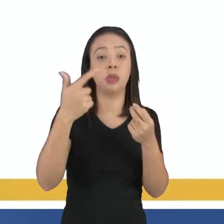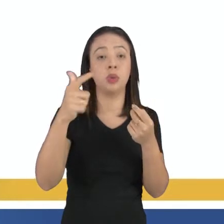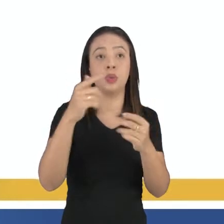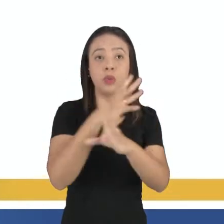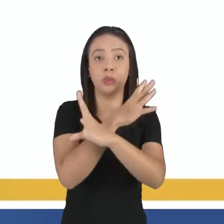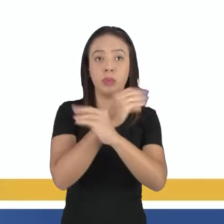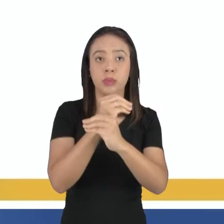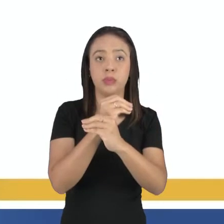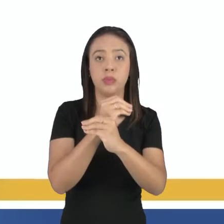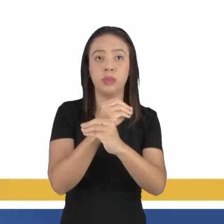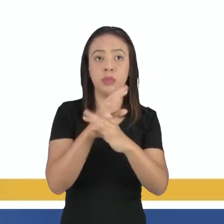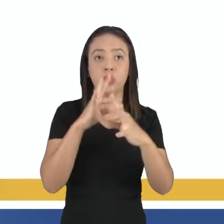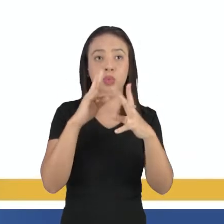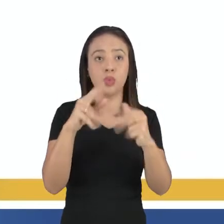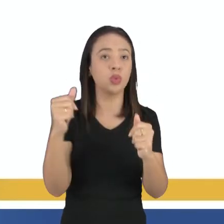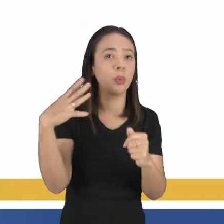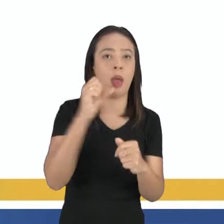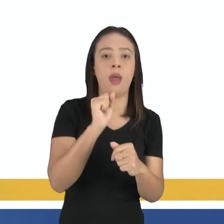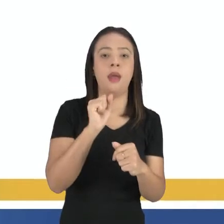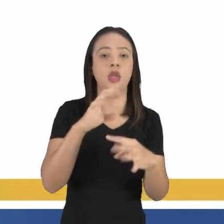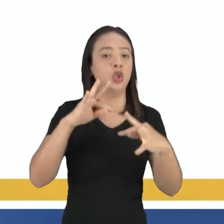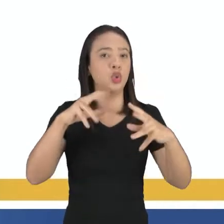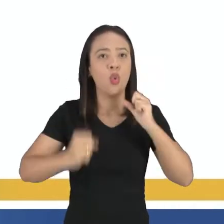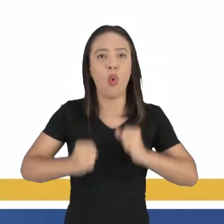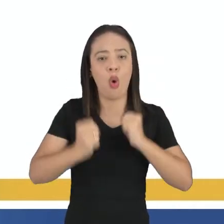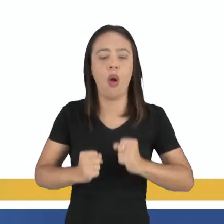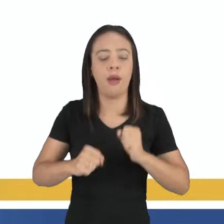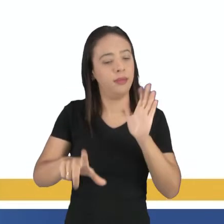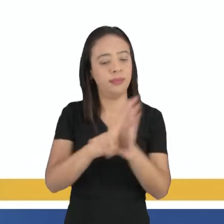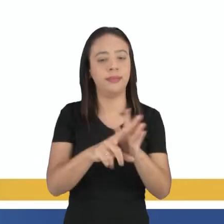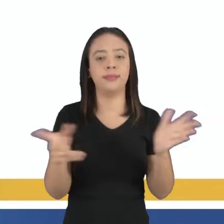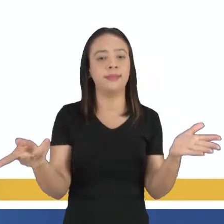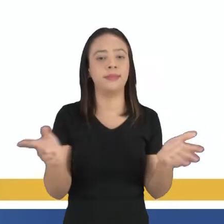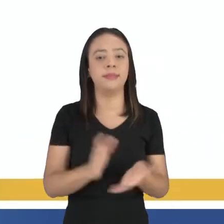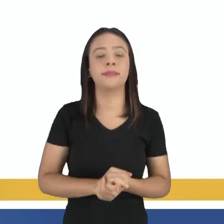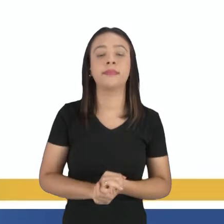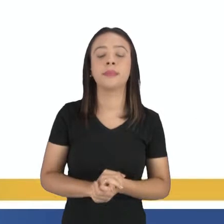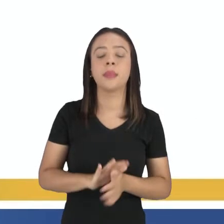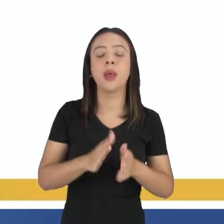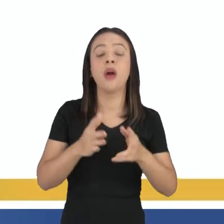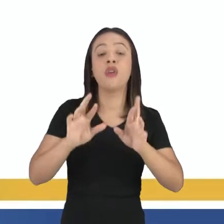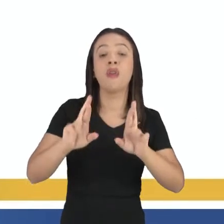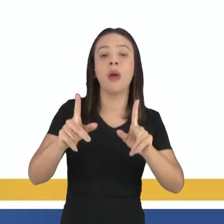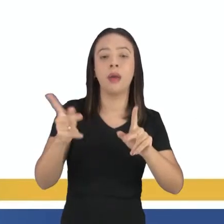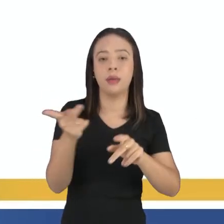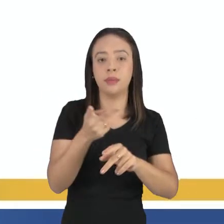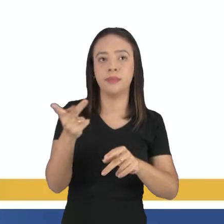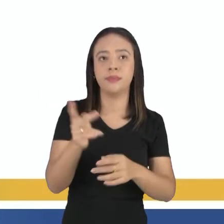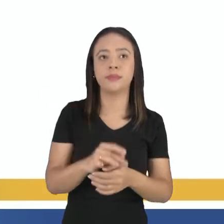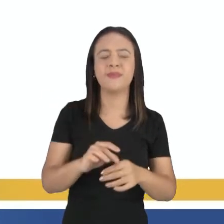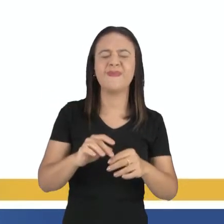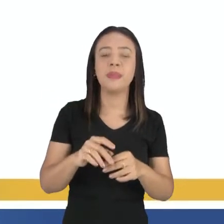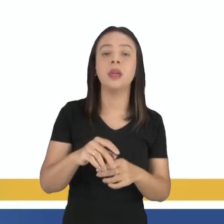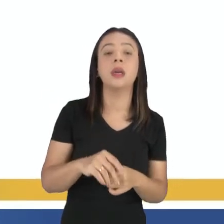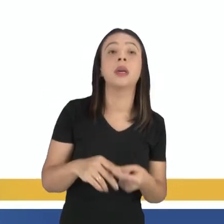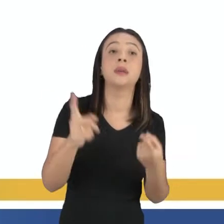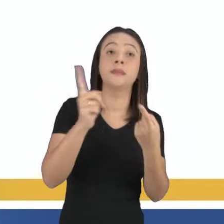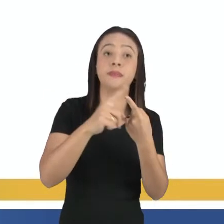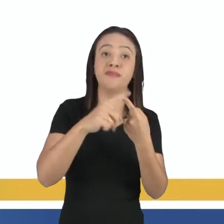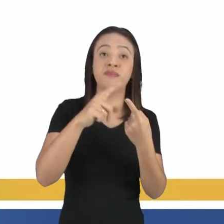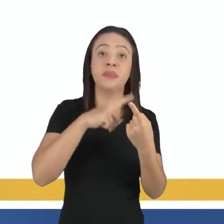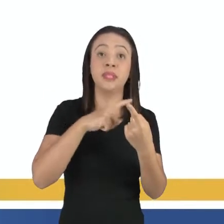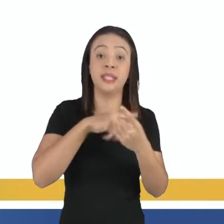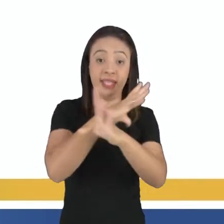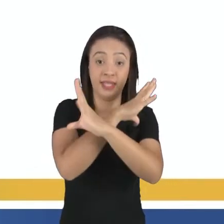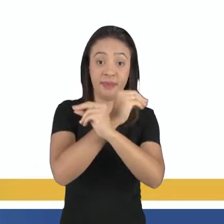corre, é a lei, tá certo? Essa é a diferença entre elas. Uma tem conjunção, a assindética